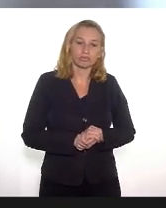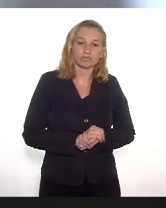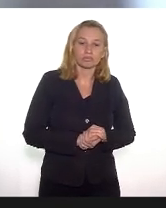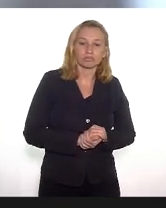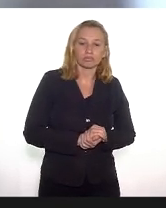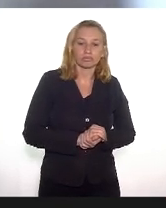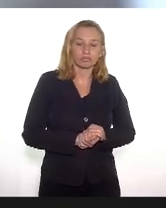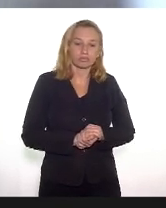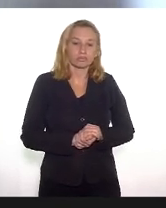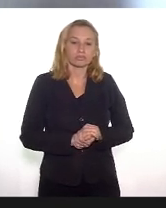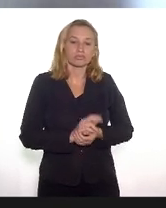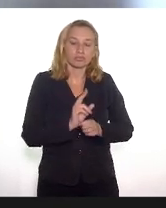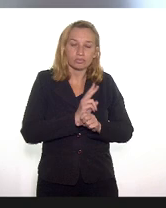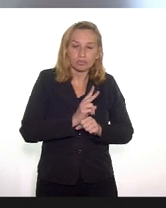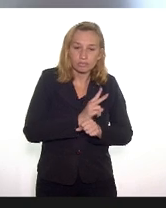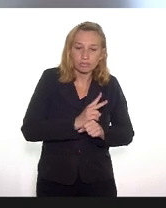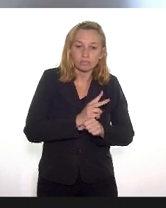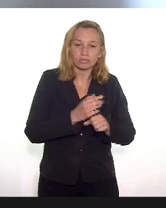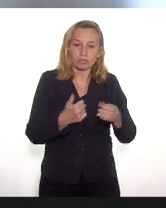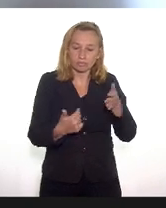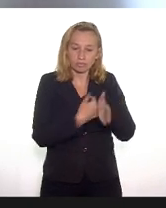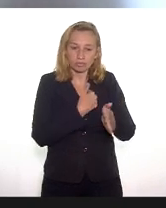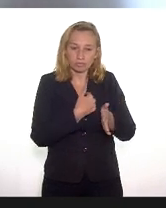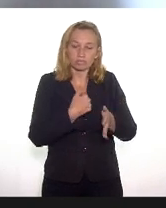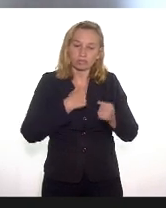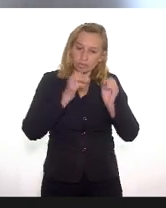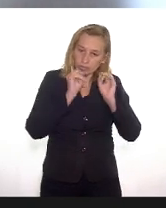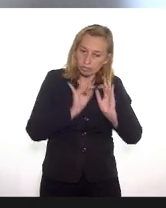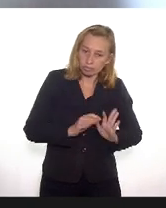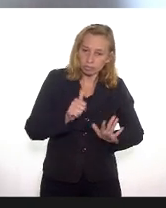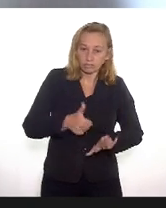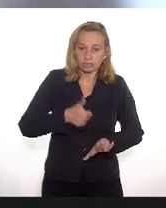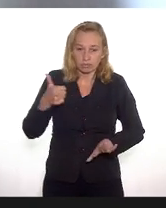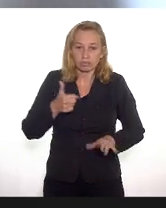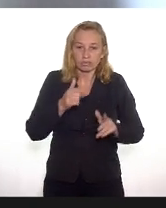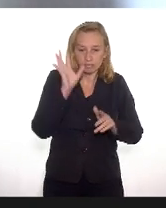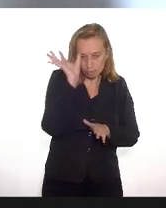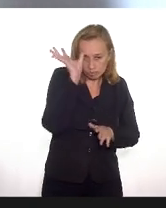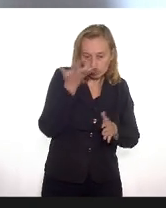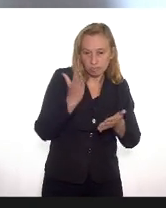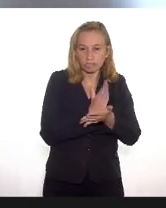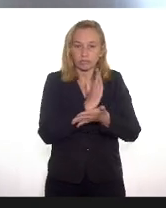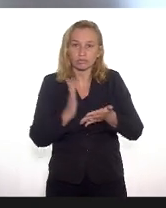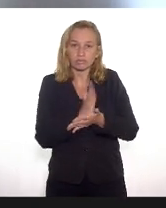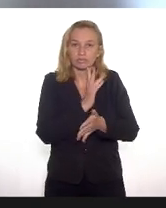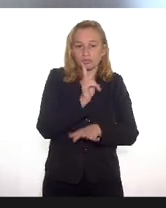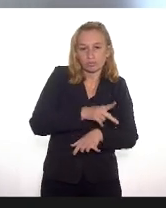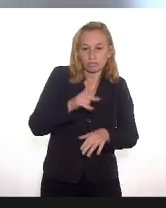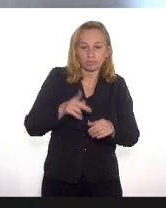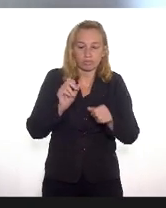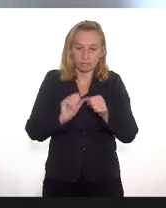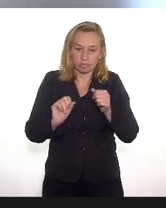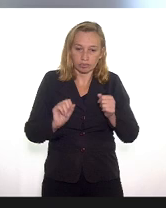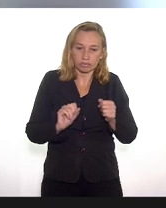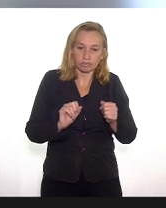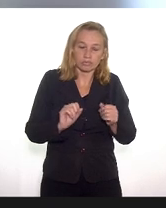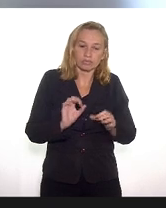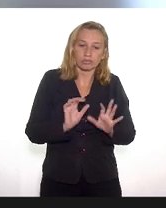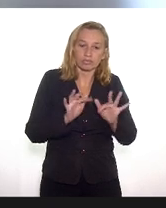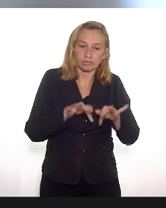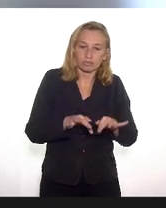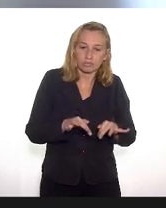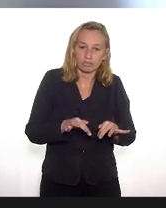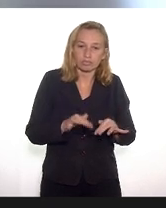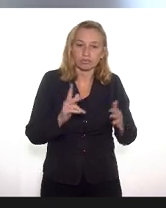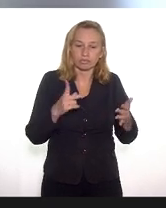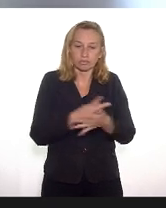ouvidoria. Procure primeiro para a gente poder esclarecer e às vezes resolver. Alguns professores fazem isso e dão muito certo, e